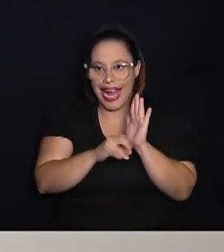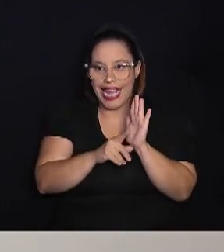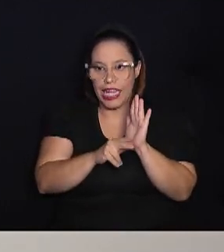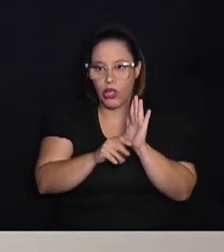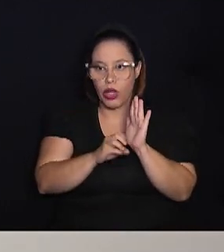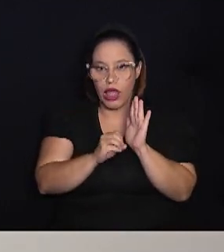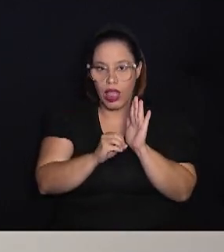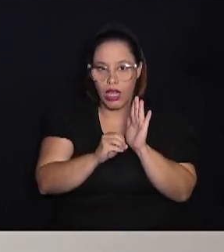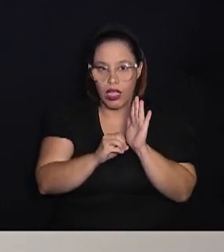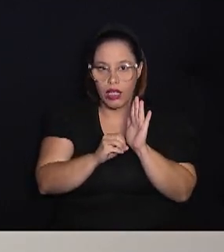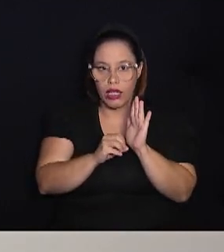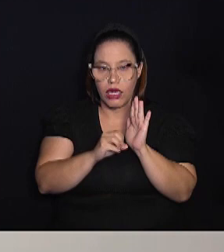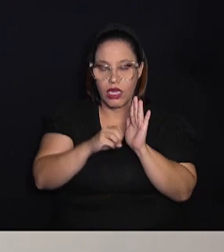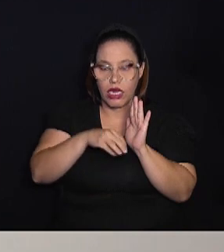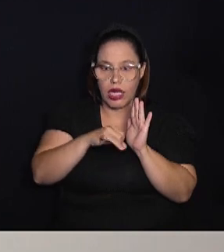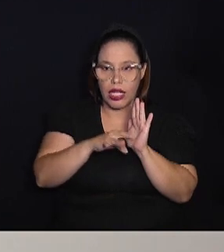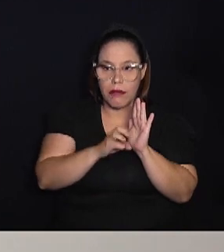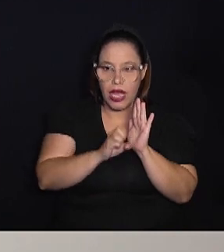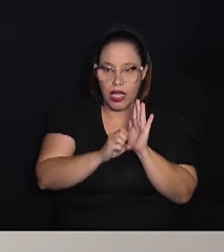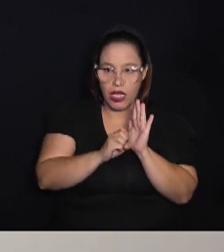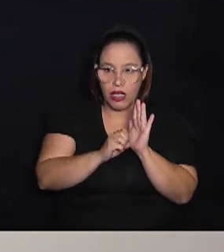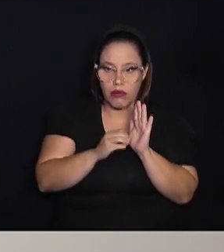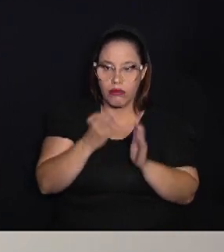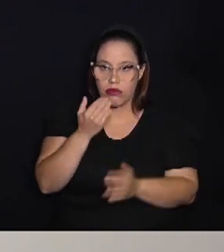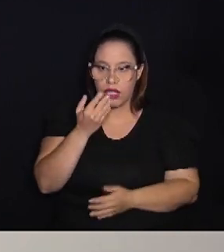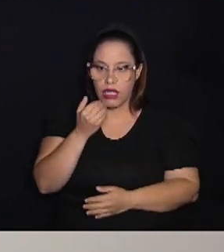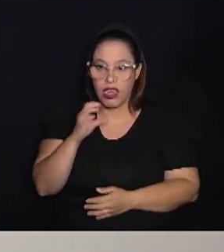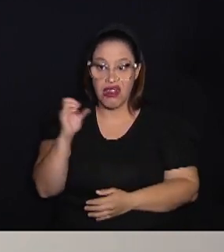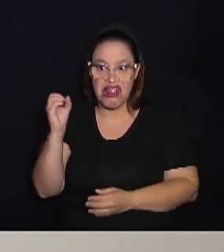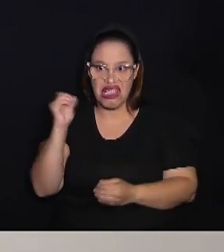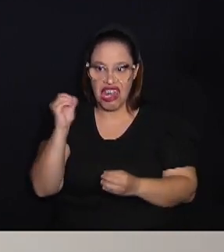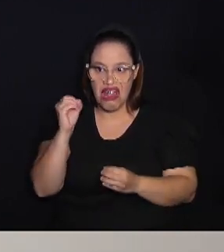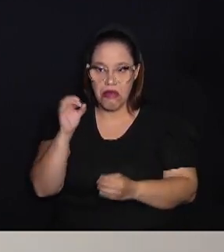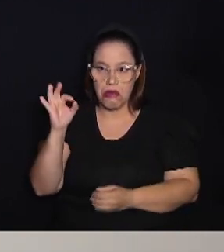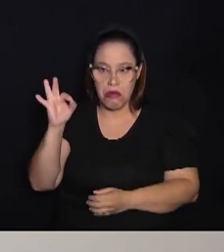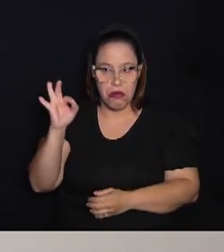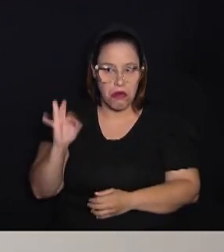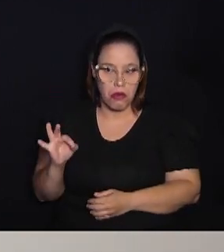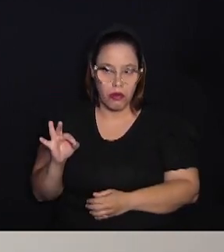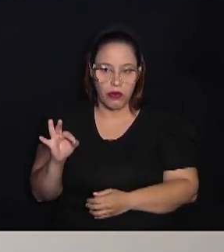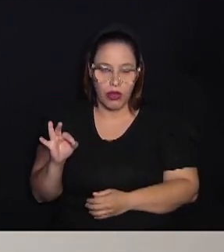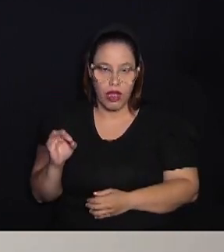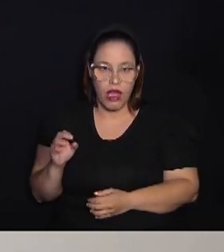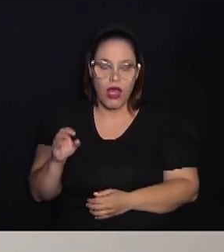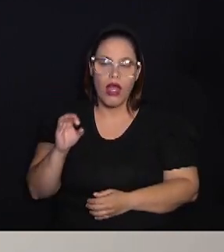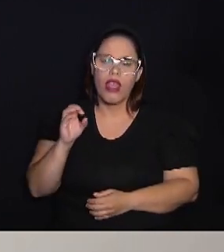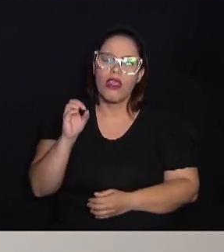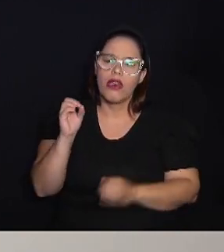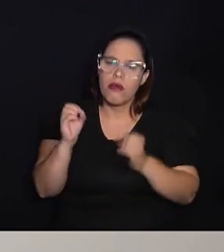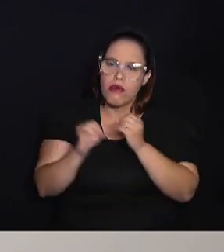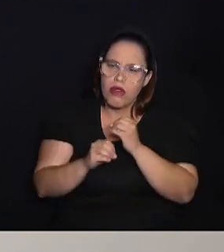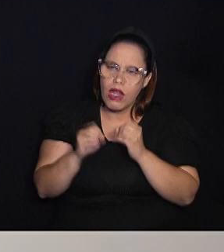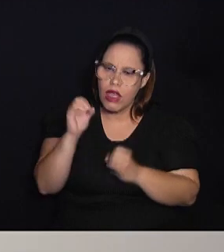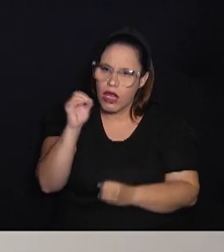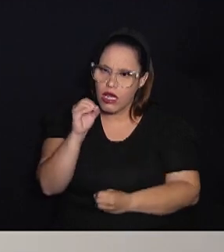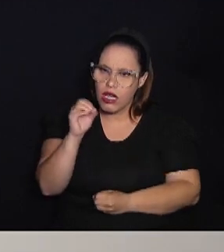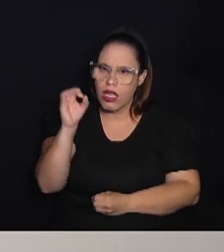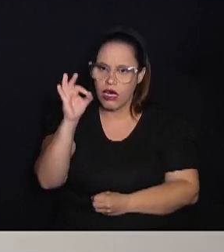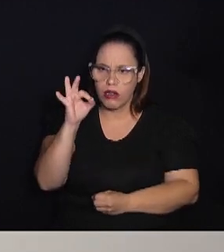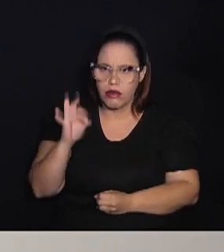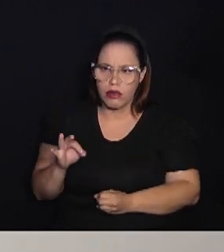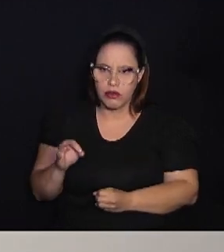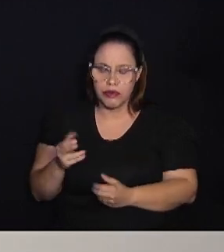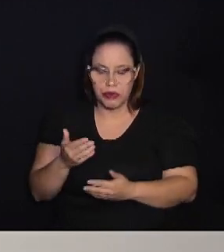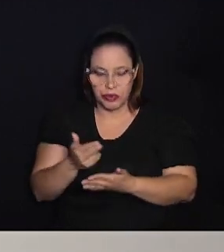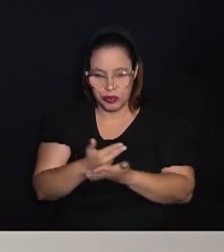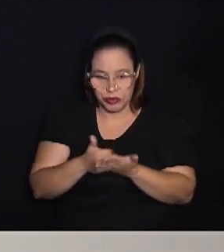CBS para esse alimento a 0%. Então ele passa a ser tributado a 0% na vigência da reforma tributária.